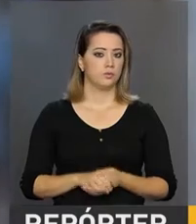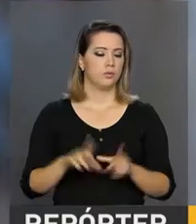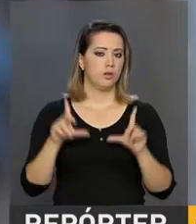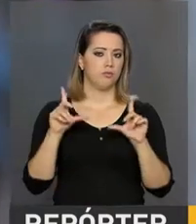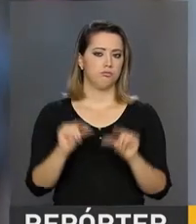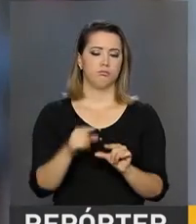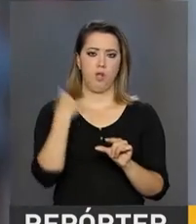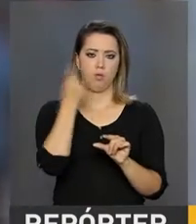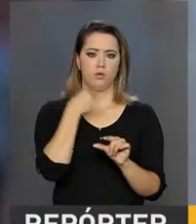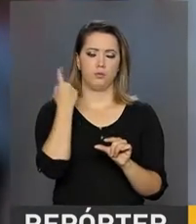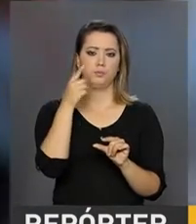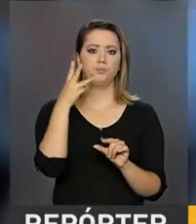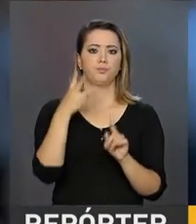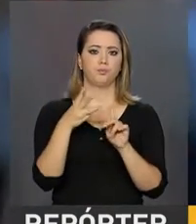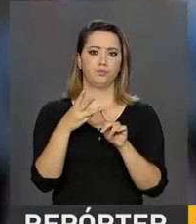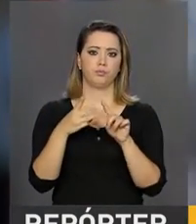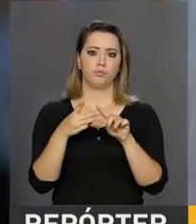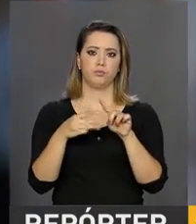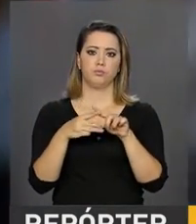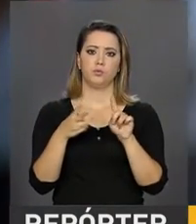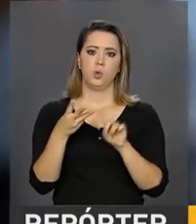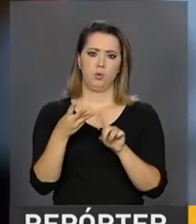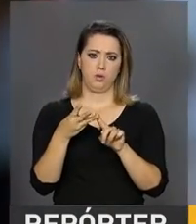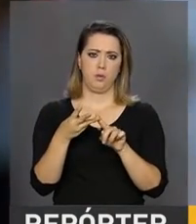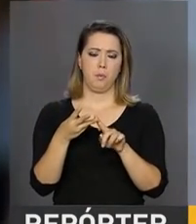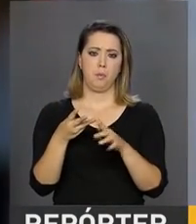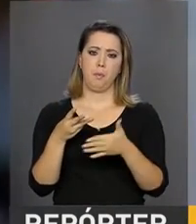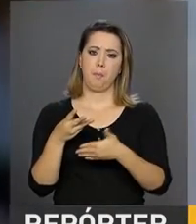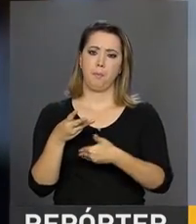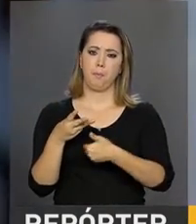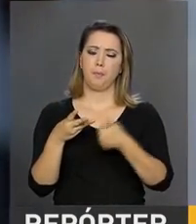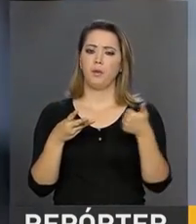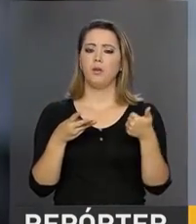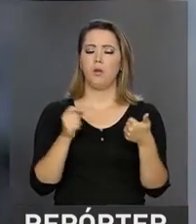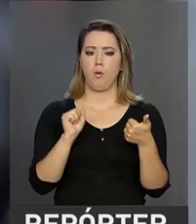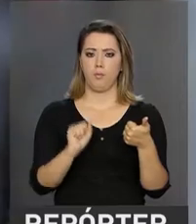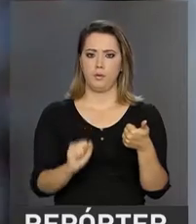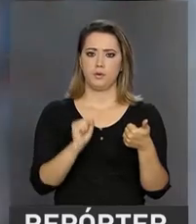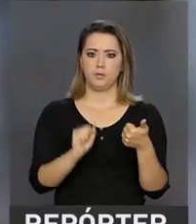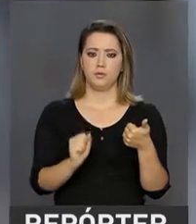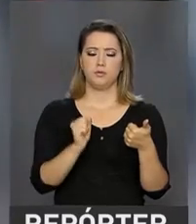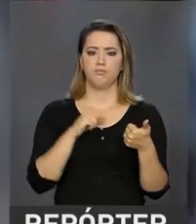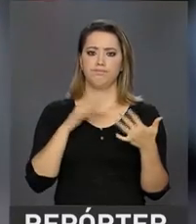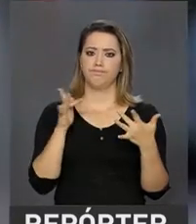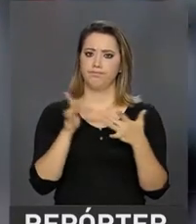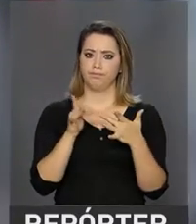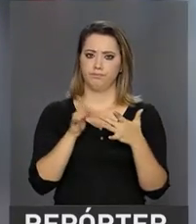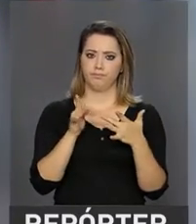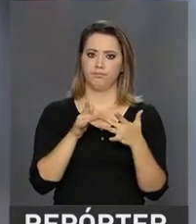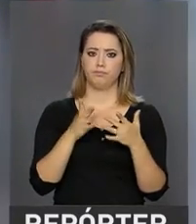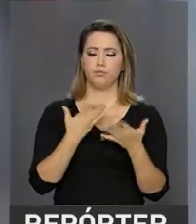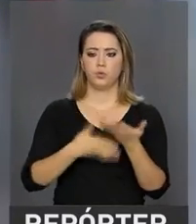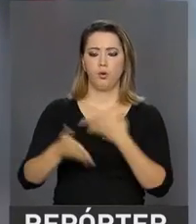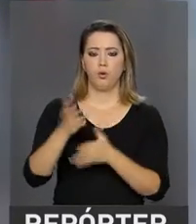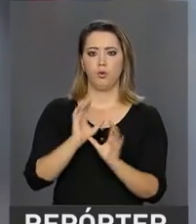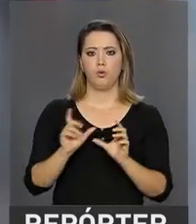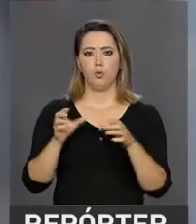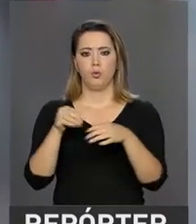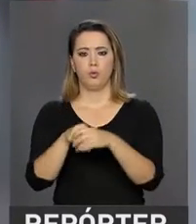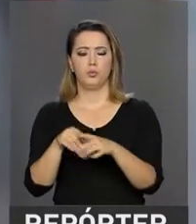dentre as três medidas aquela que eu vejo com maior possibilidade de aceitação entre os servidores